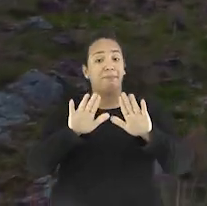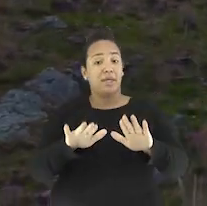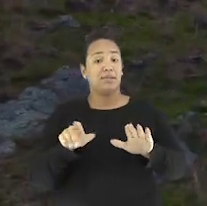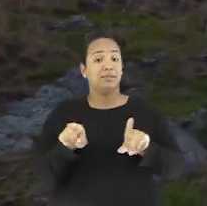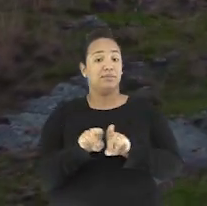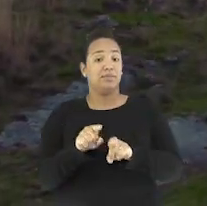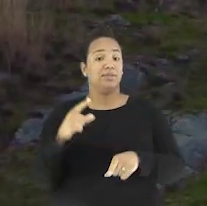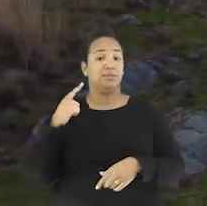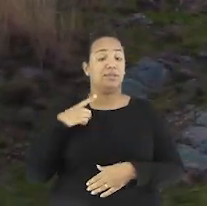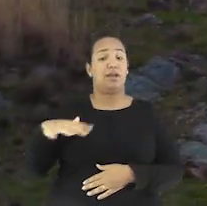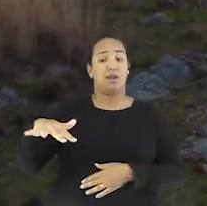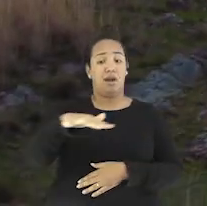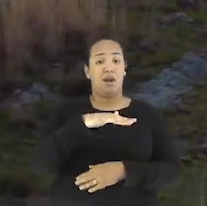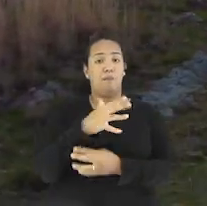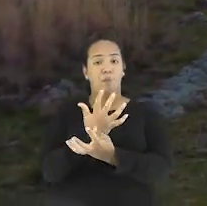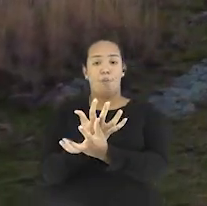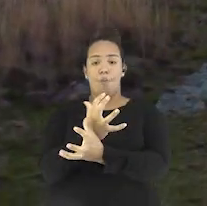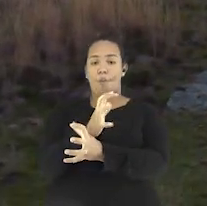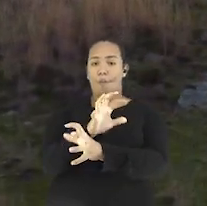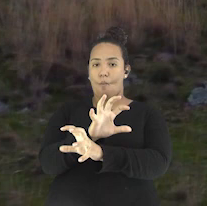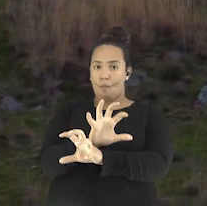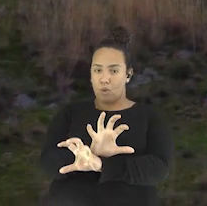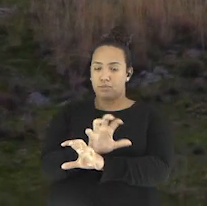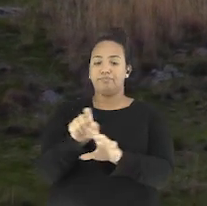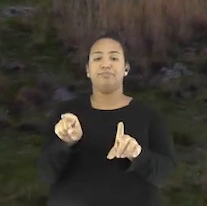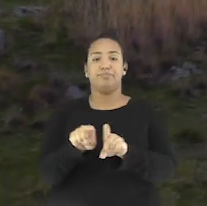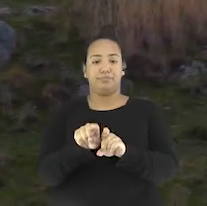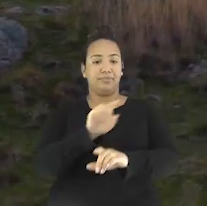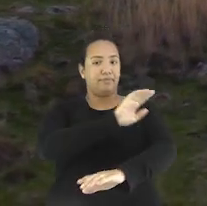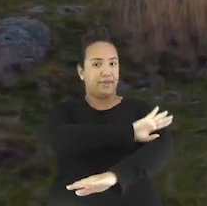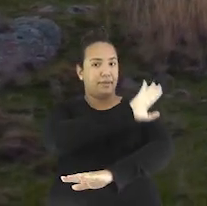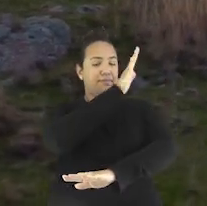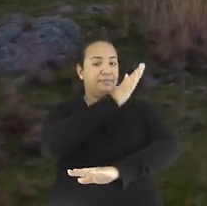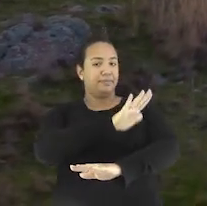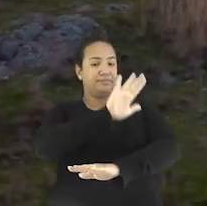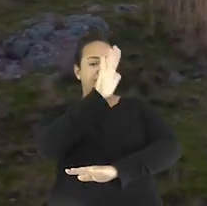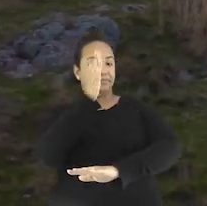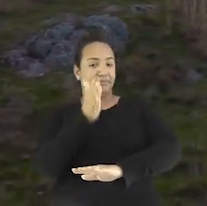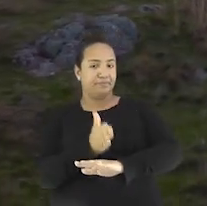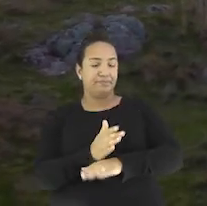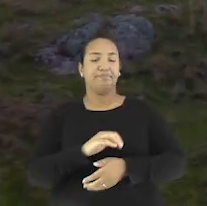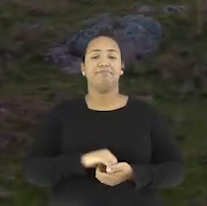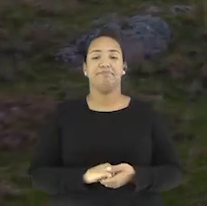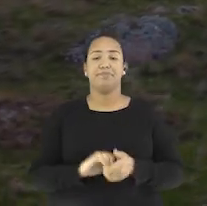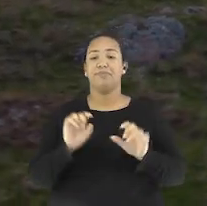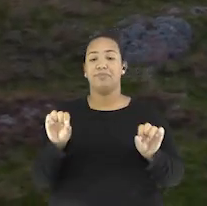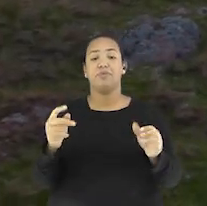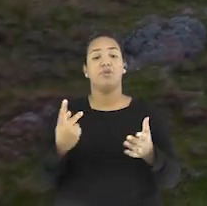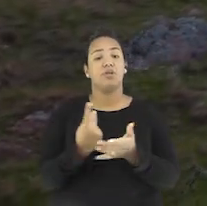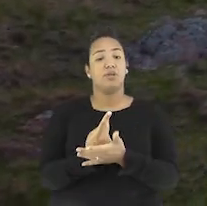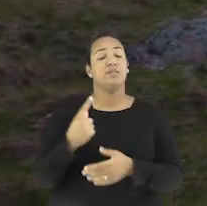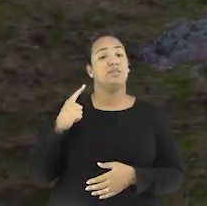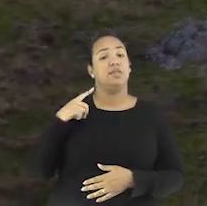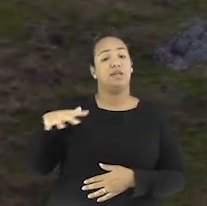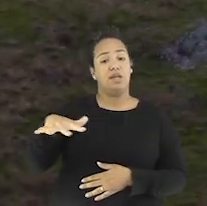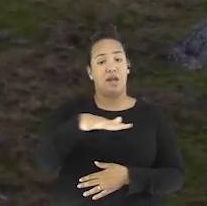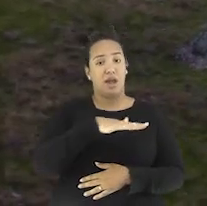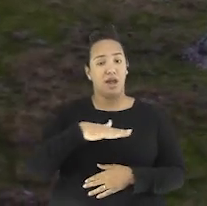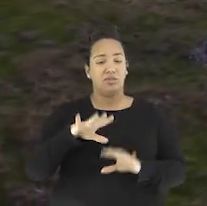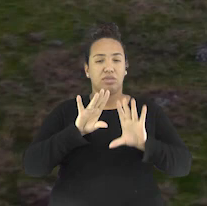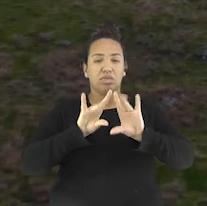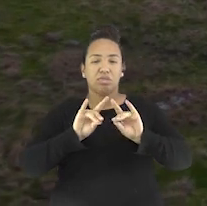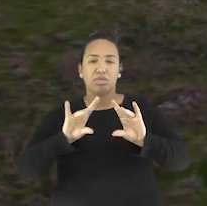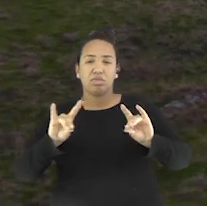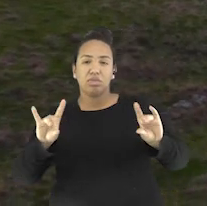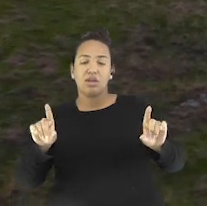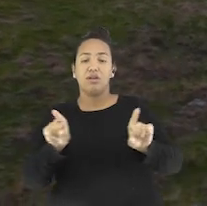vasta região de desertos e também de cordilheiras de montanhas. Isso faz com que haja tanto áreas mais tropicais e úmidas,